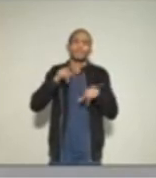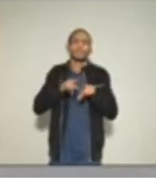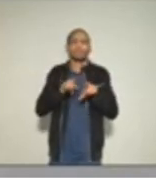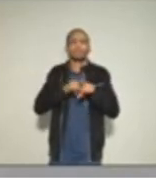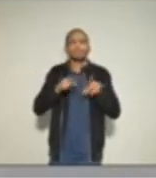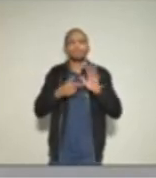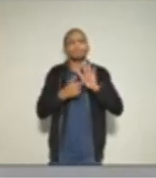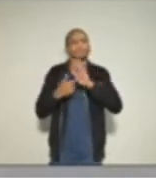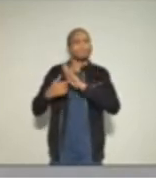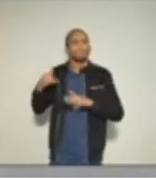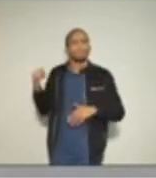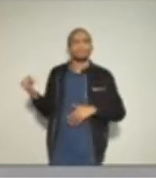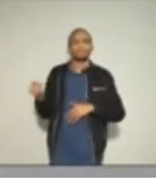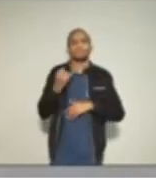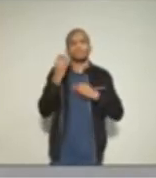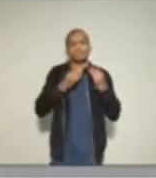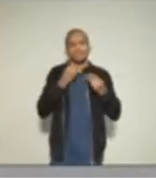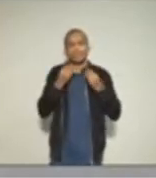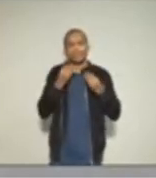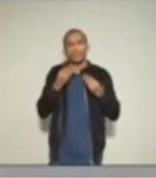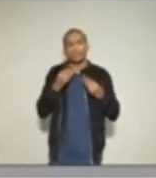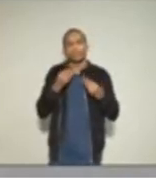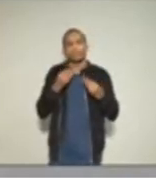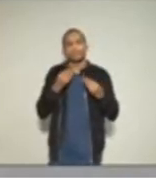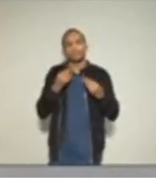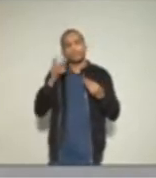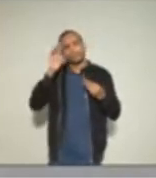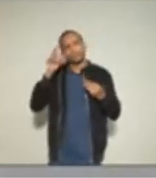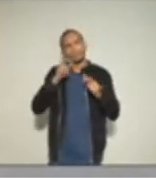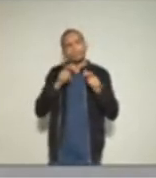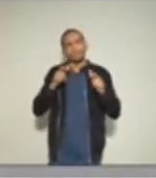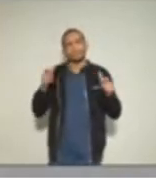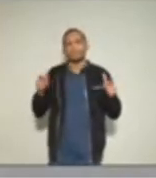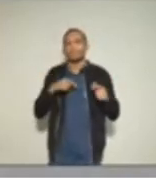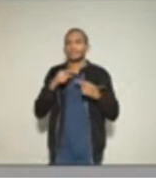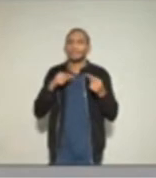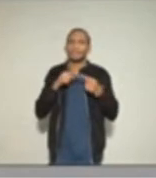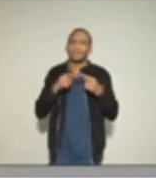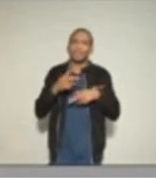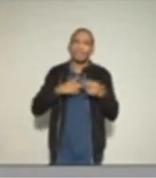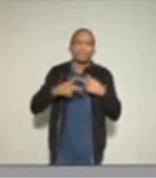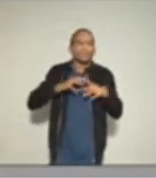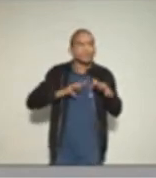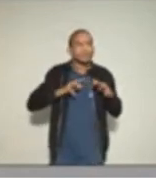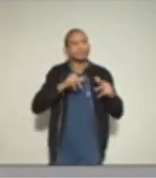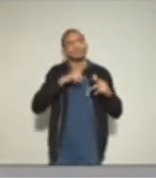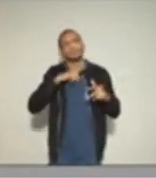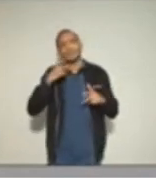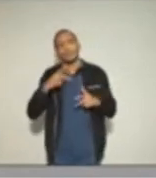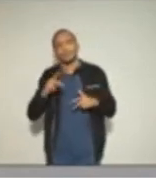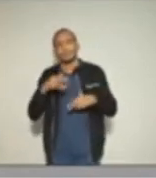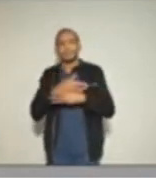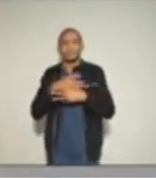relevância, até pela tua proporcionalidade com relação a tudo que tem nessa cidade, número de habitantes ou